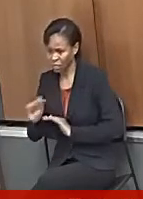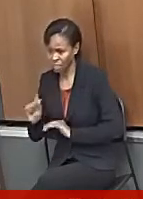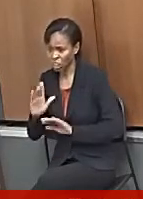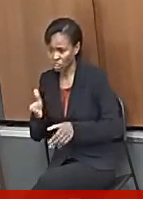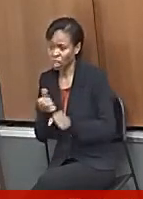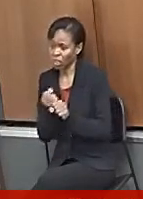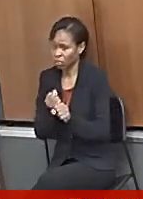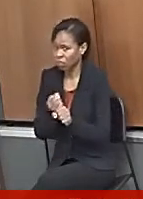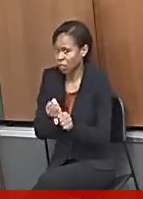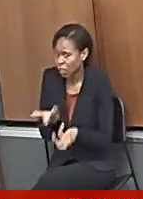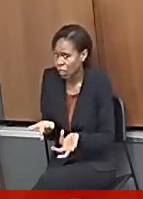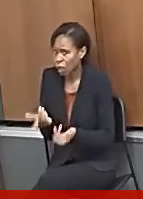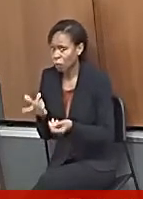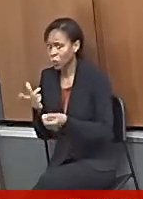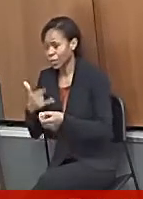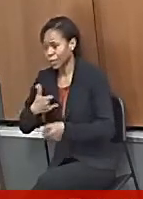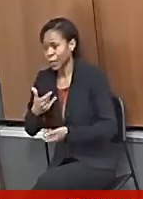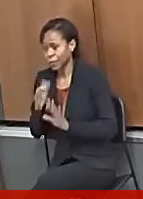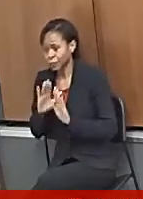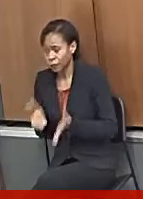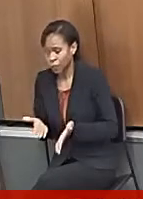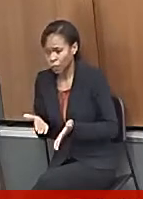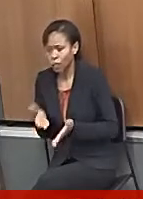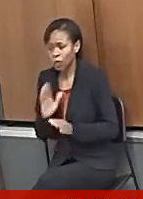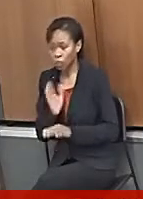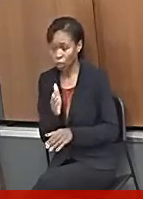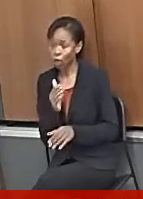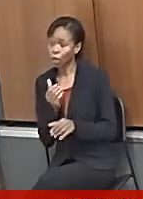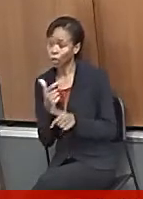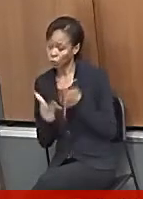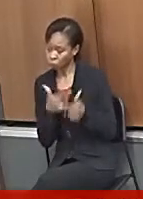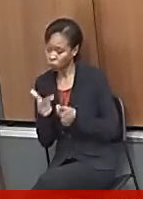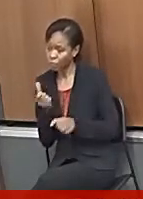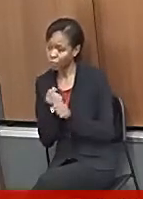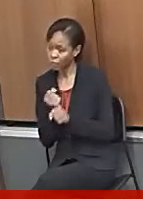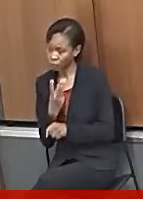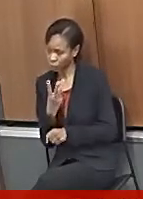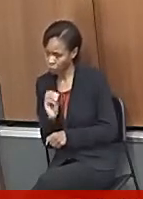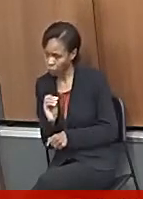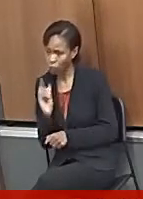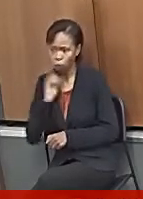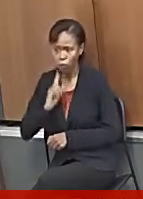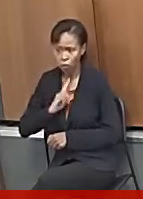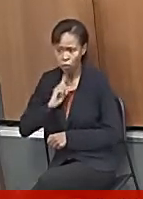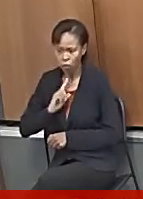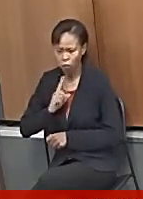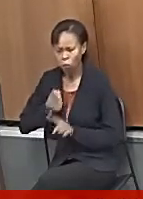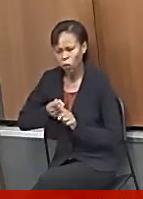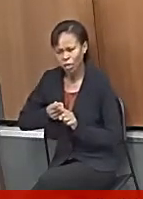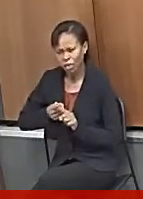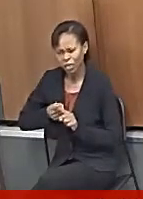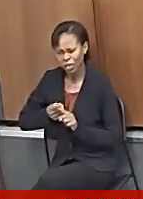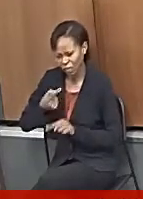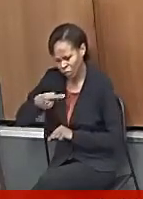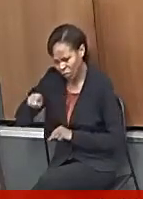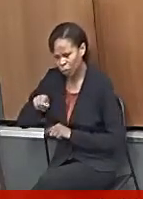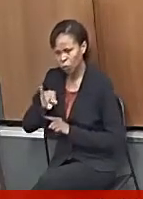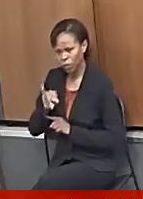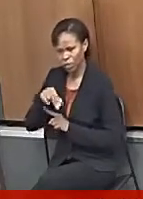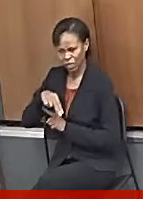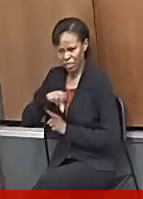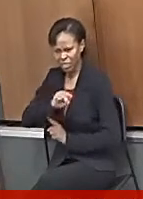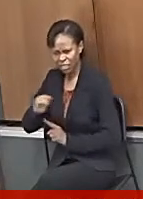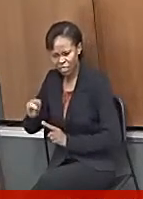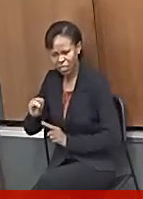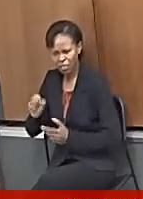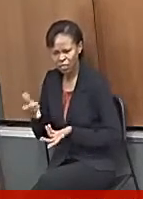eles trabalharam 30 anos para o estado de minas gerais porque eles têm que o inss e nós temos gente com